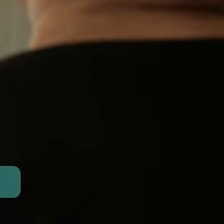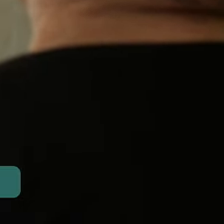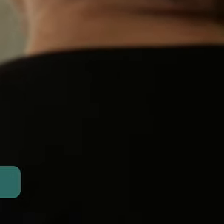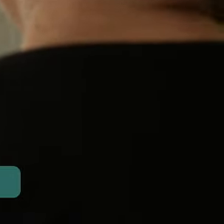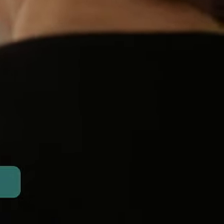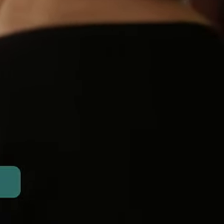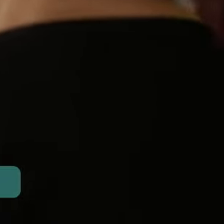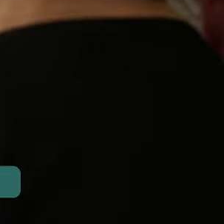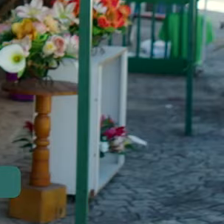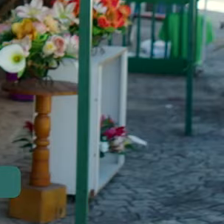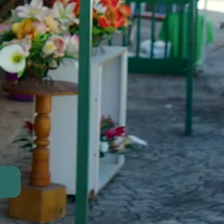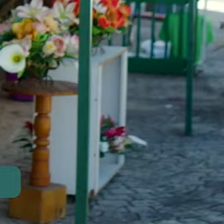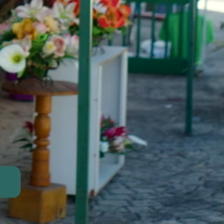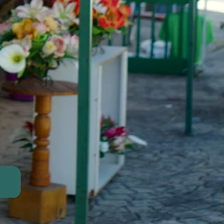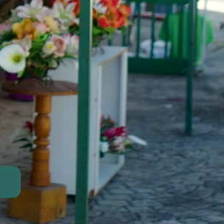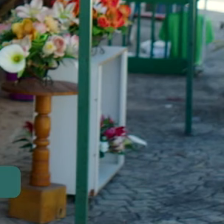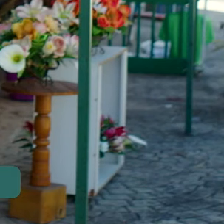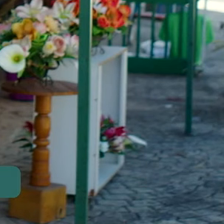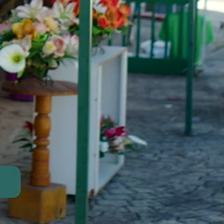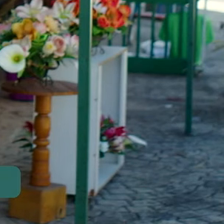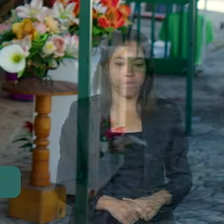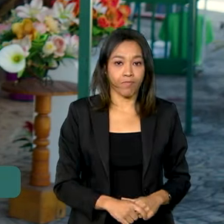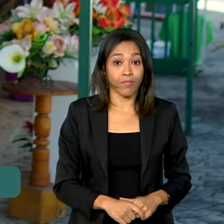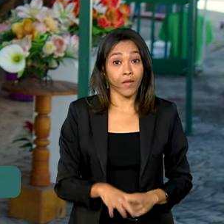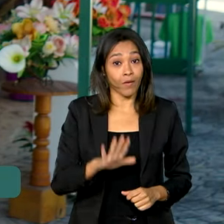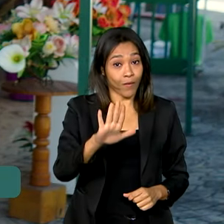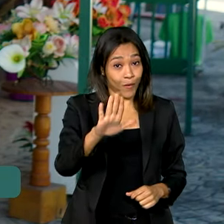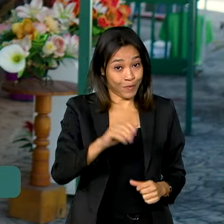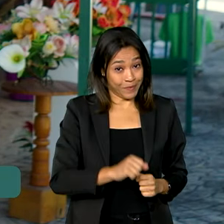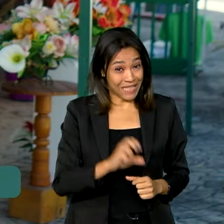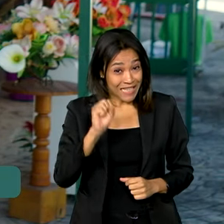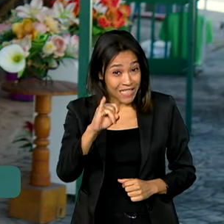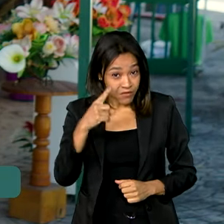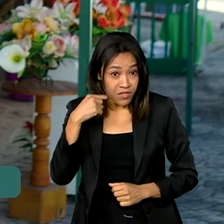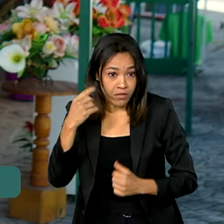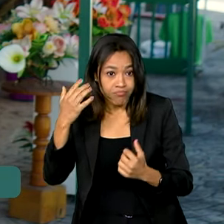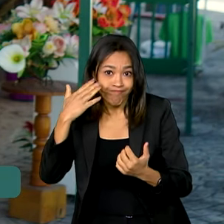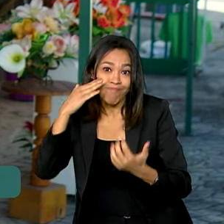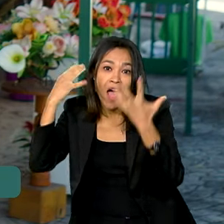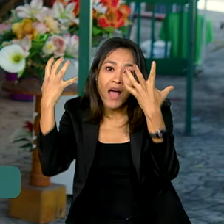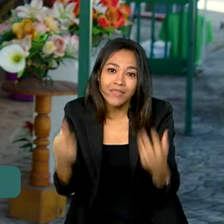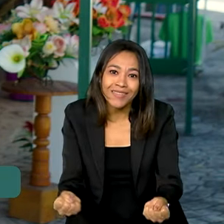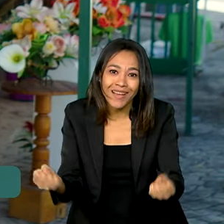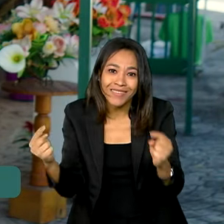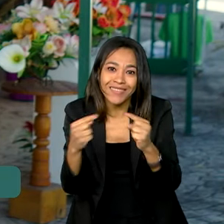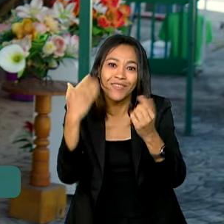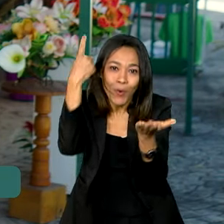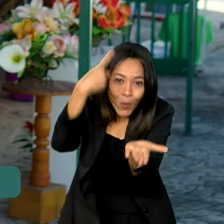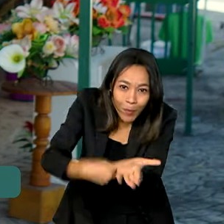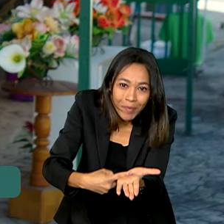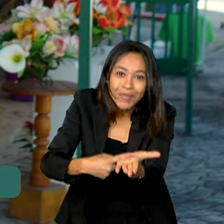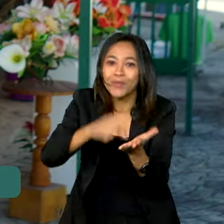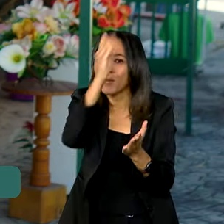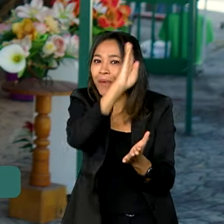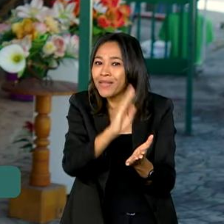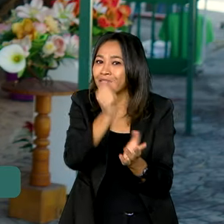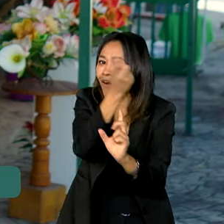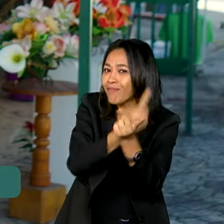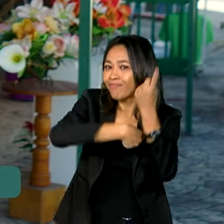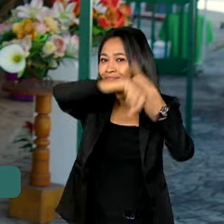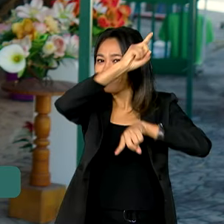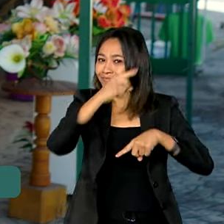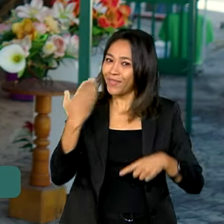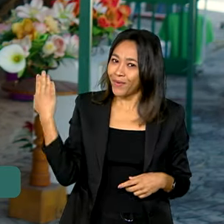Vou levar essa aqui. Olha, se todos abraçarem a ideia, o país só tem a ganhar com esse plano de transformação